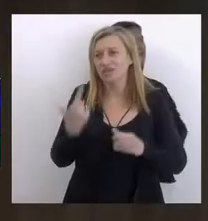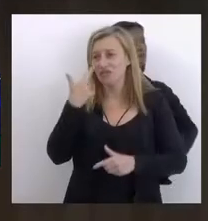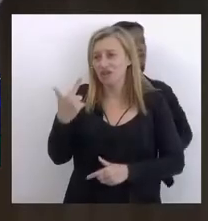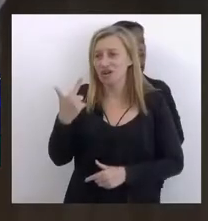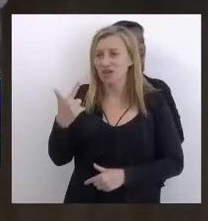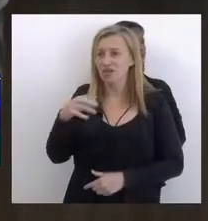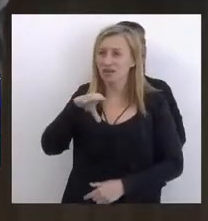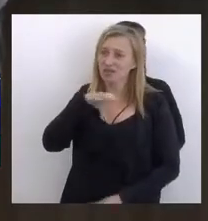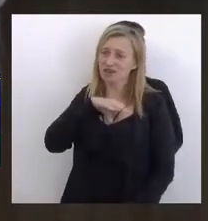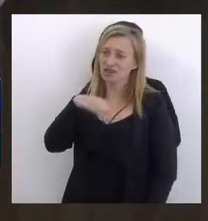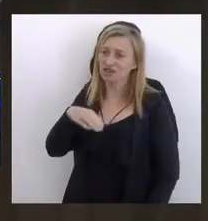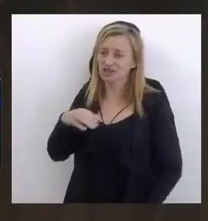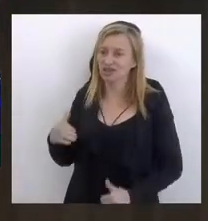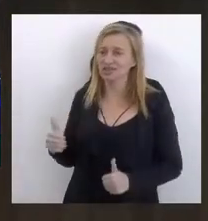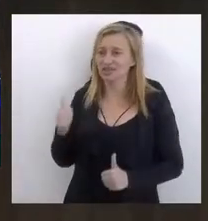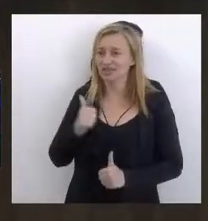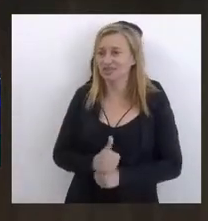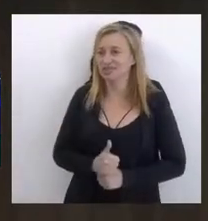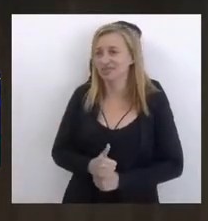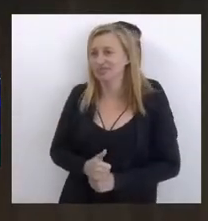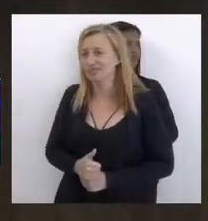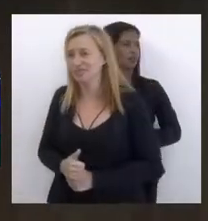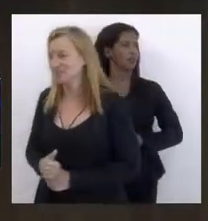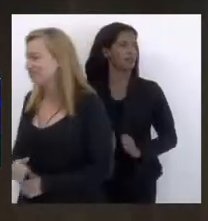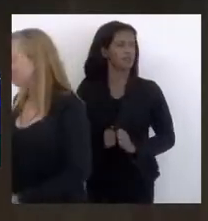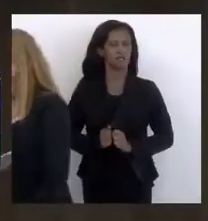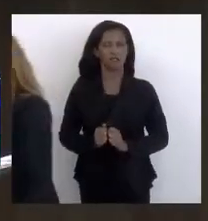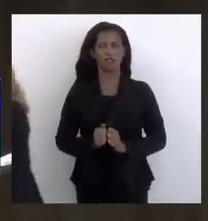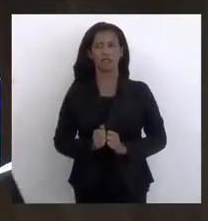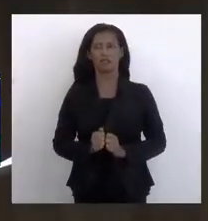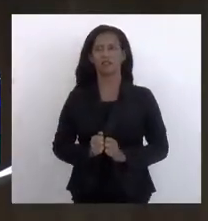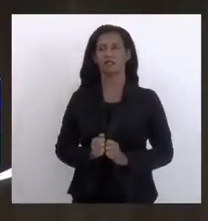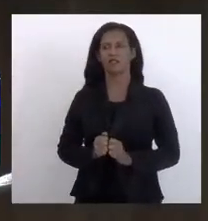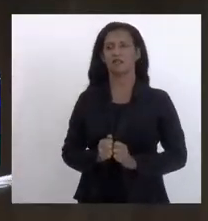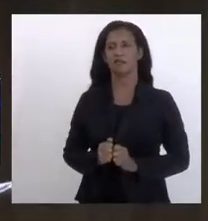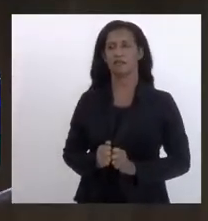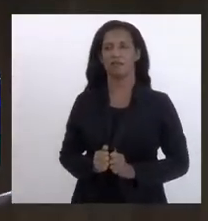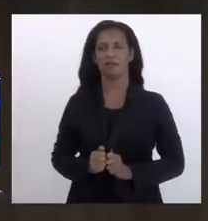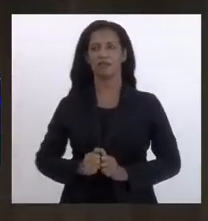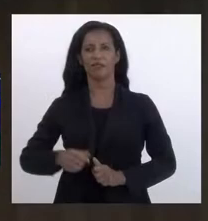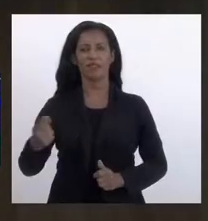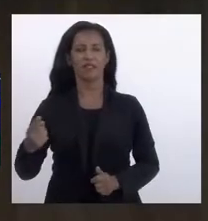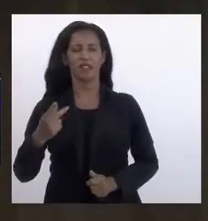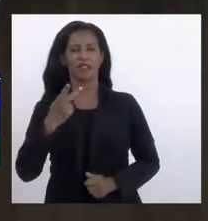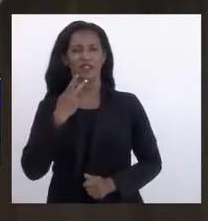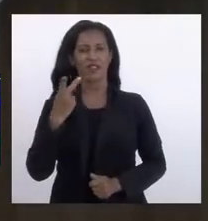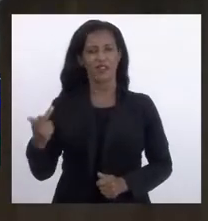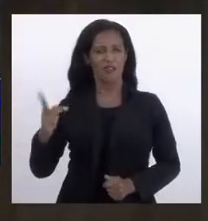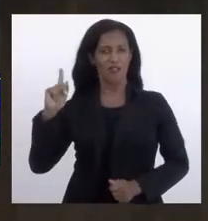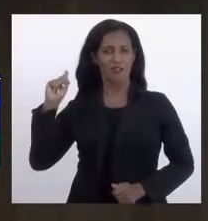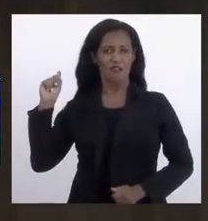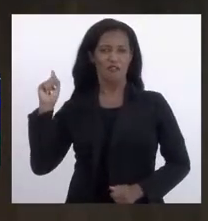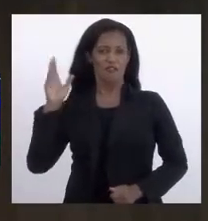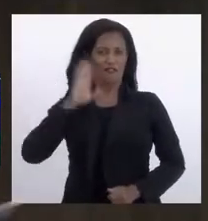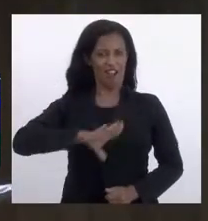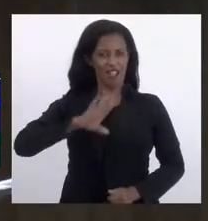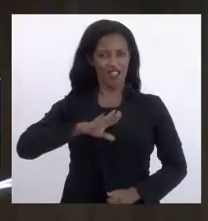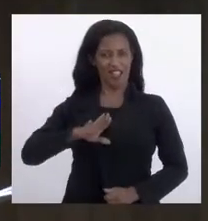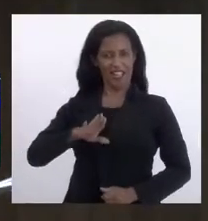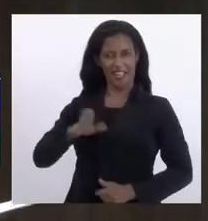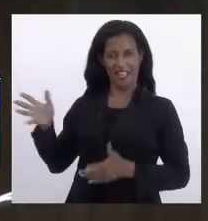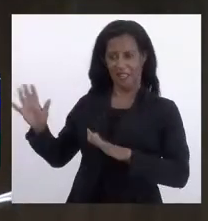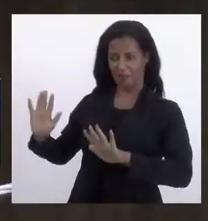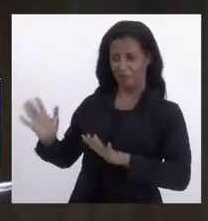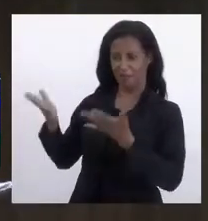vascaína completamente fazendo homenagem ao Flamengo, à nossa Libertadores, é muito bonito, senhor presidente. Eu quero elogiar a deputada